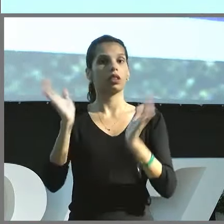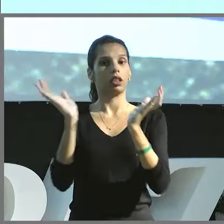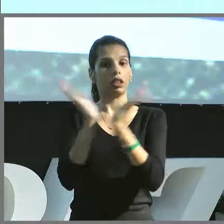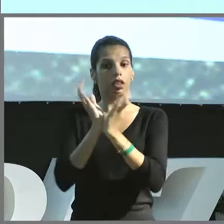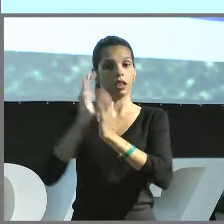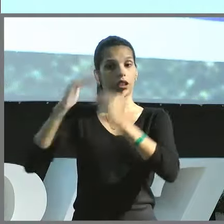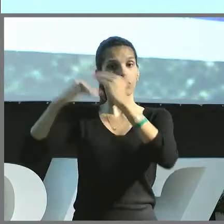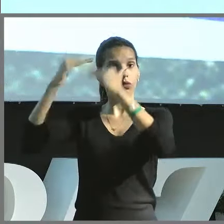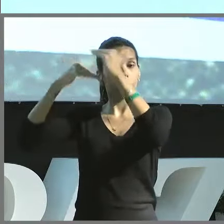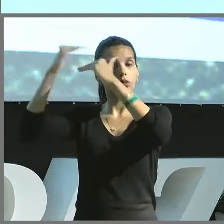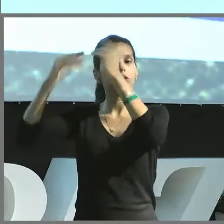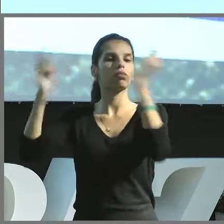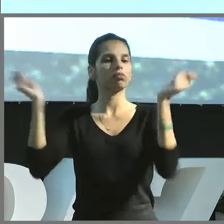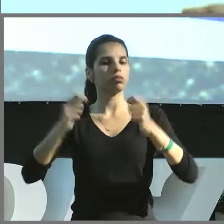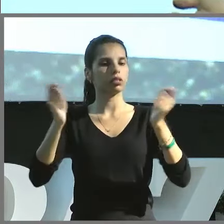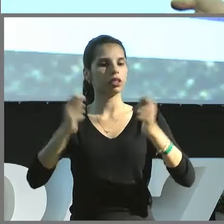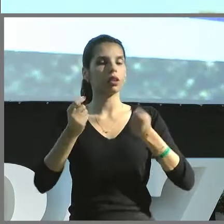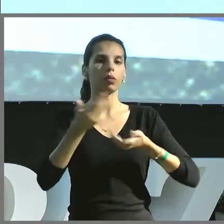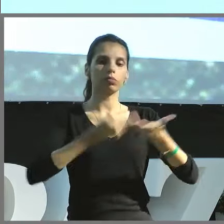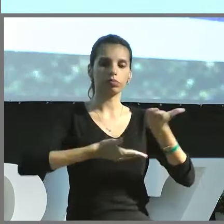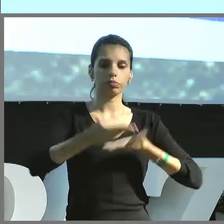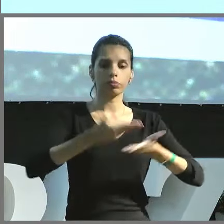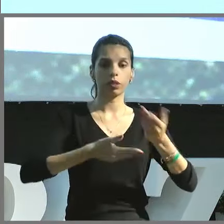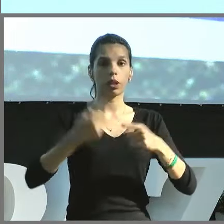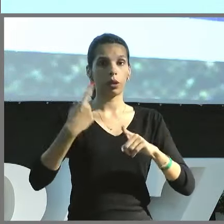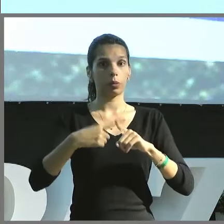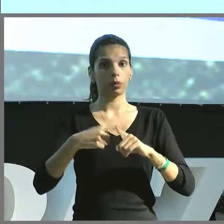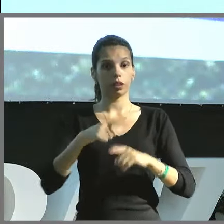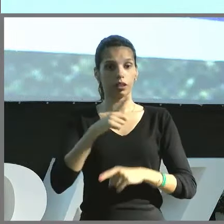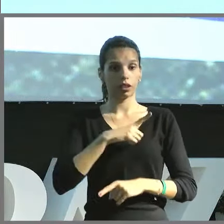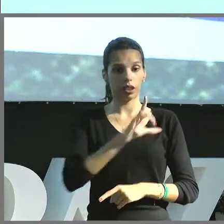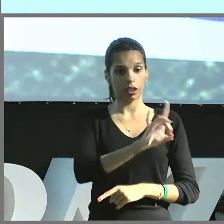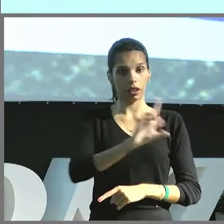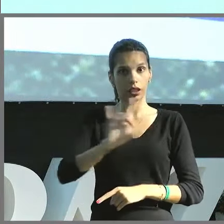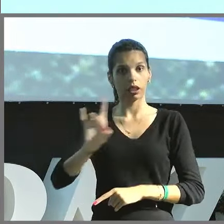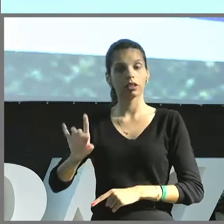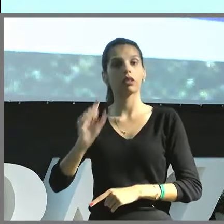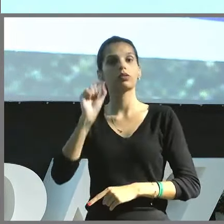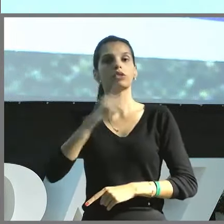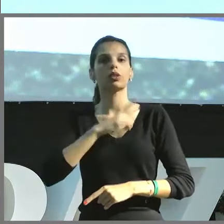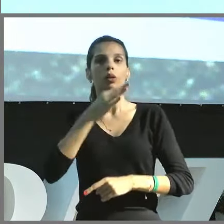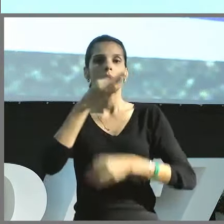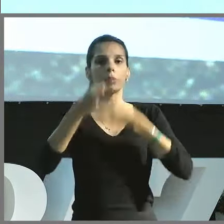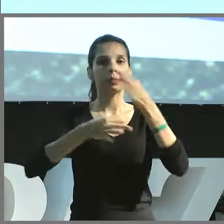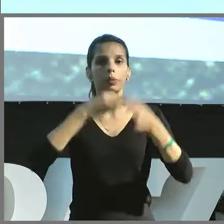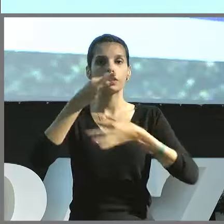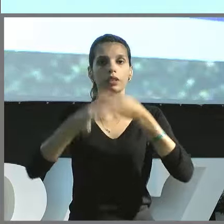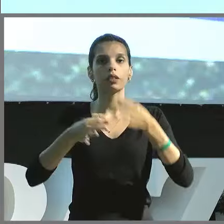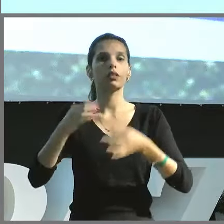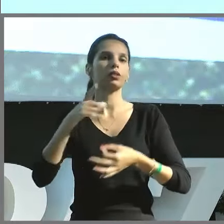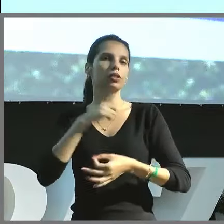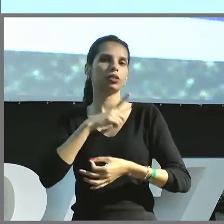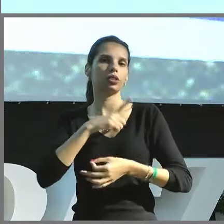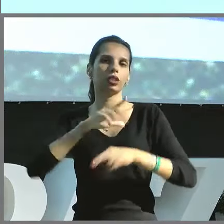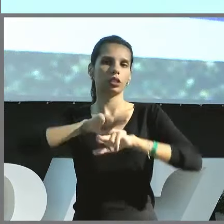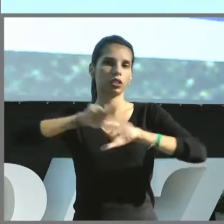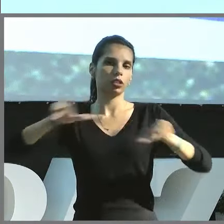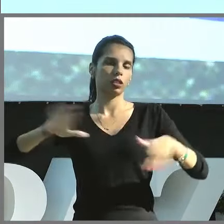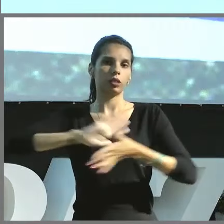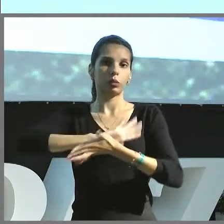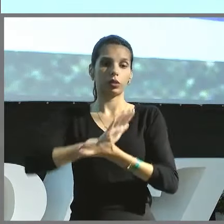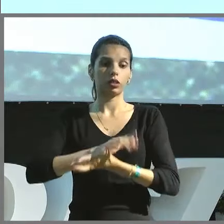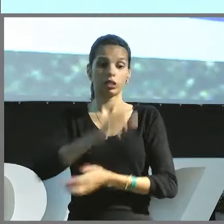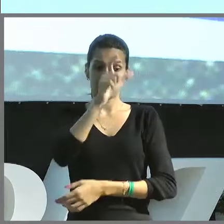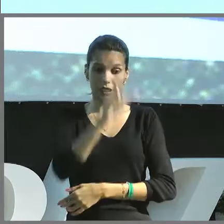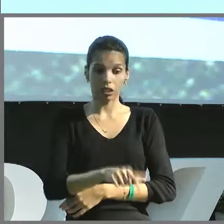epileptiforme, dialoga com o pai, que lamenta porque os espíritos o jogavam no fogo, na água, desde criança, e ele é